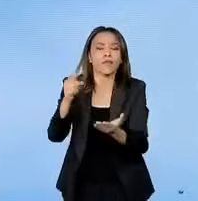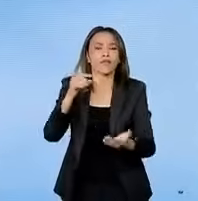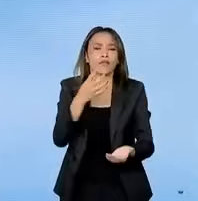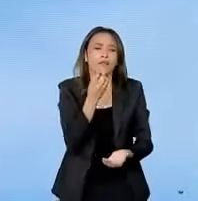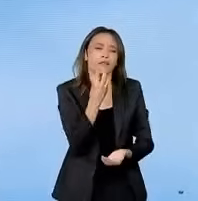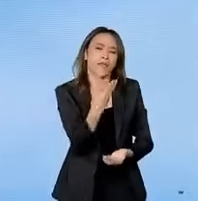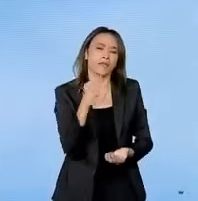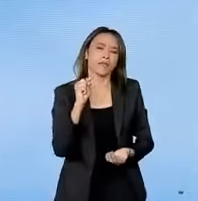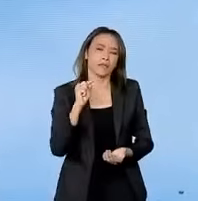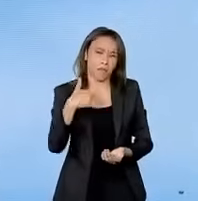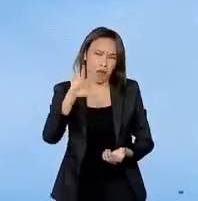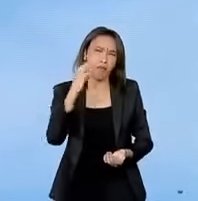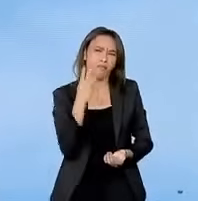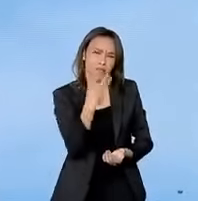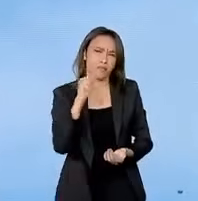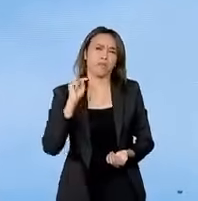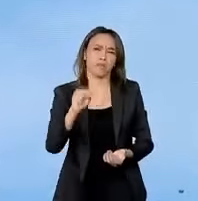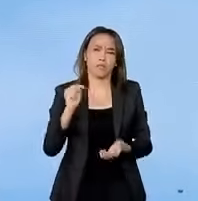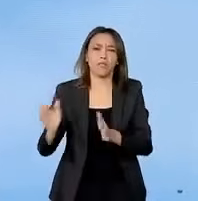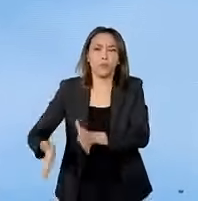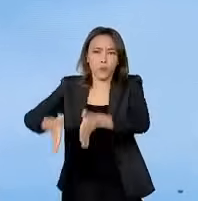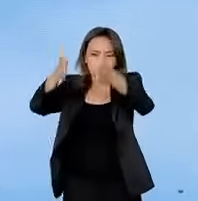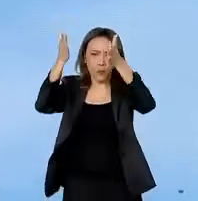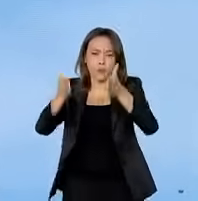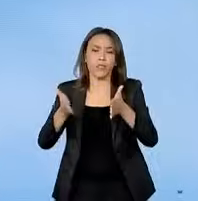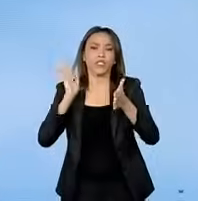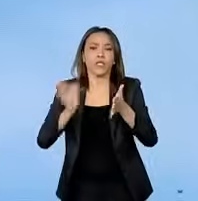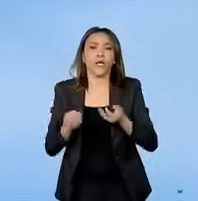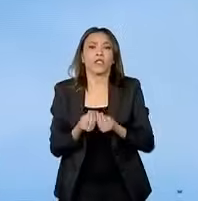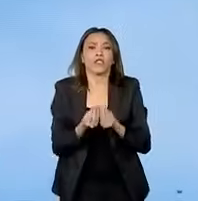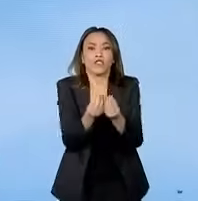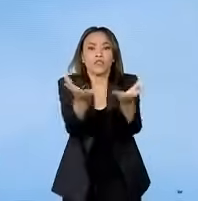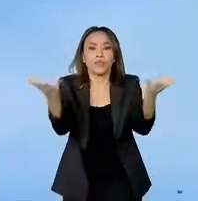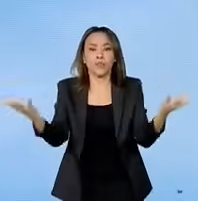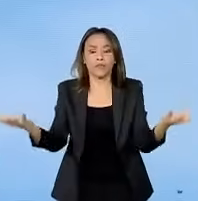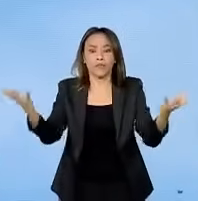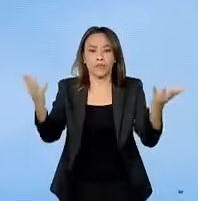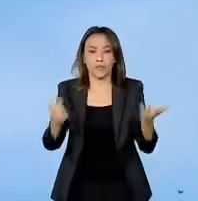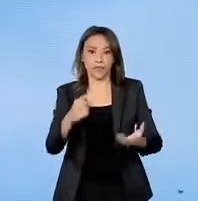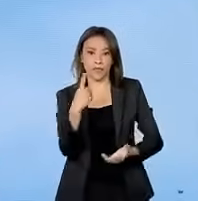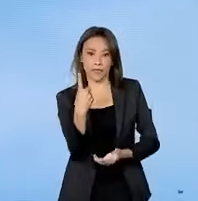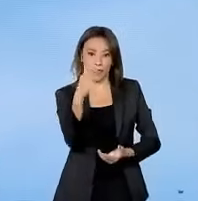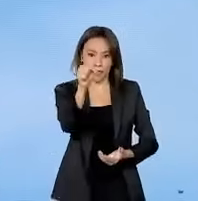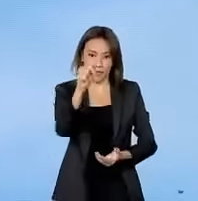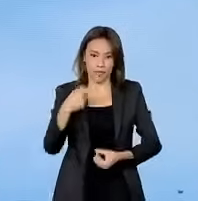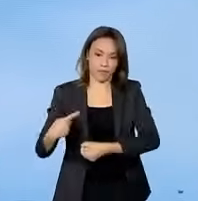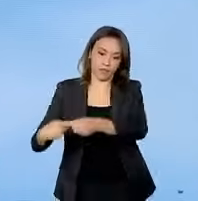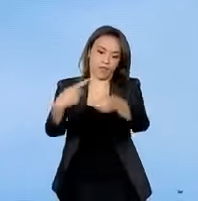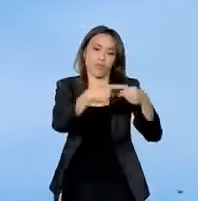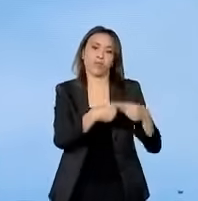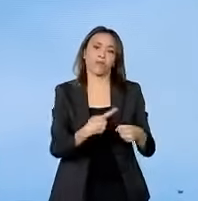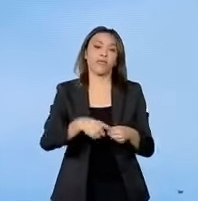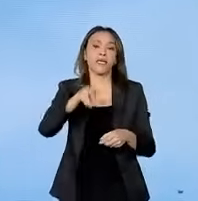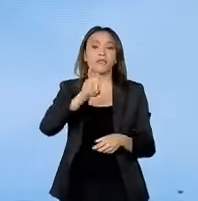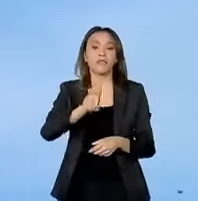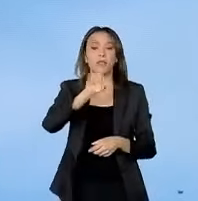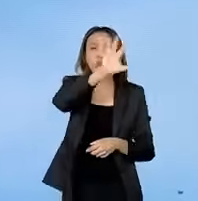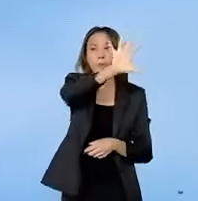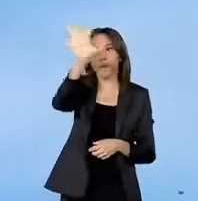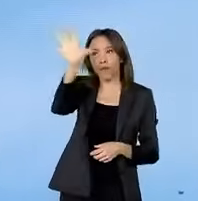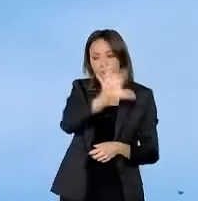3.596 unidades habitacionais, sendo distribuídas em 17 municípios em 5 regiões do